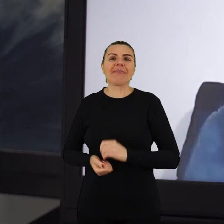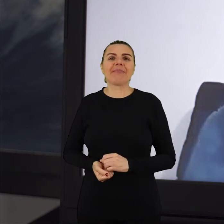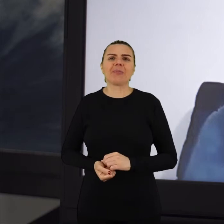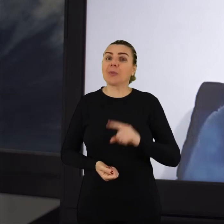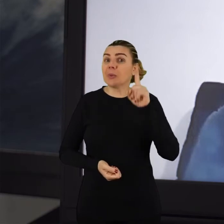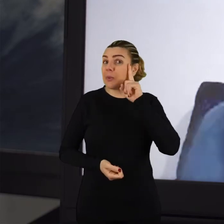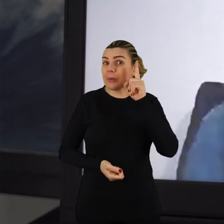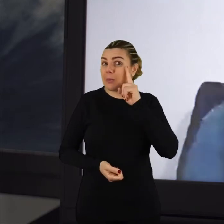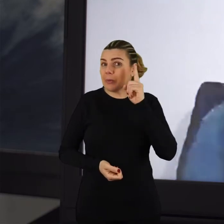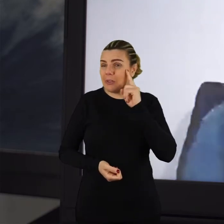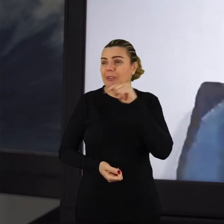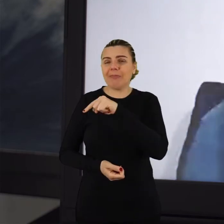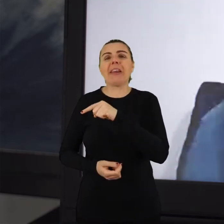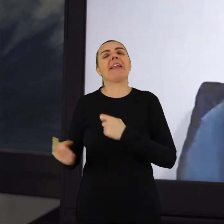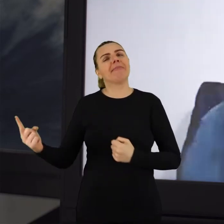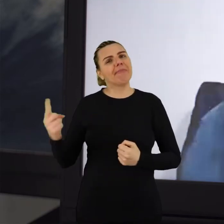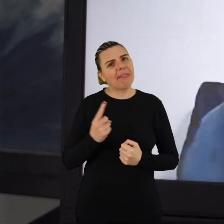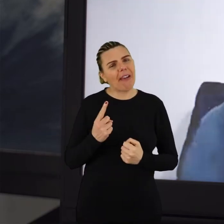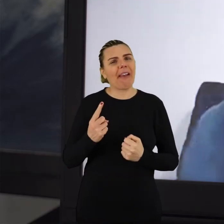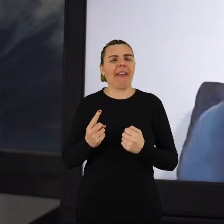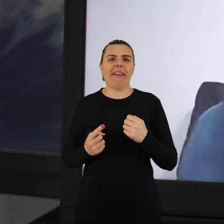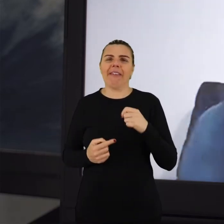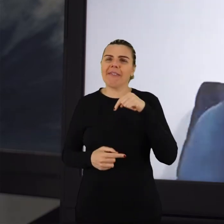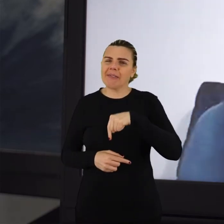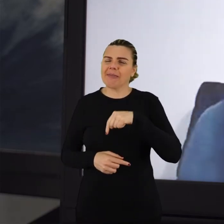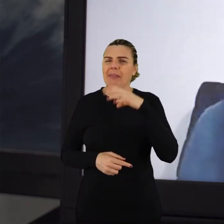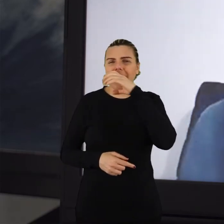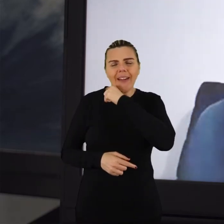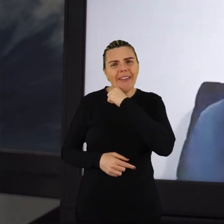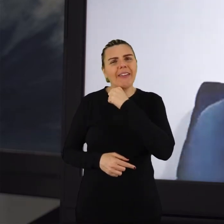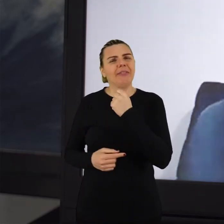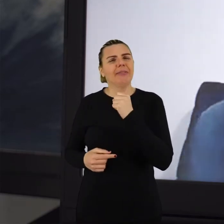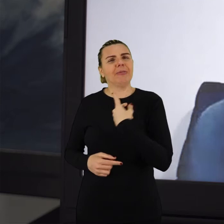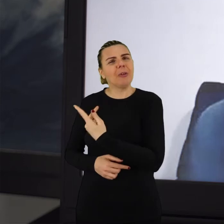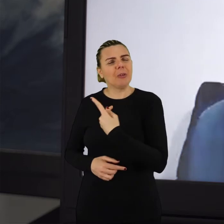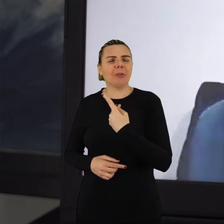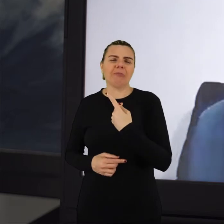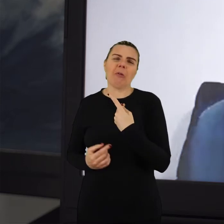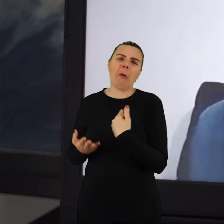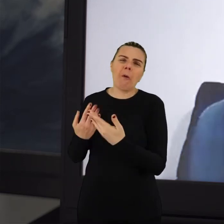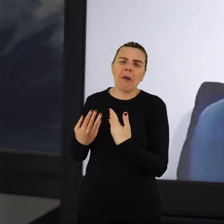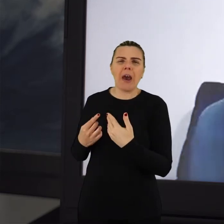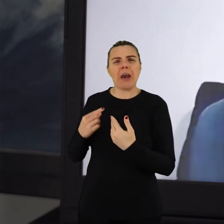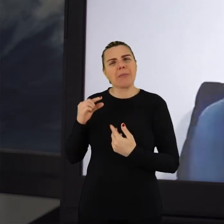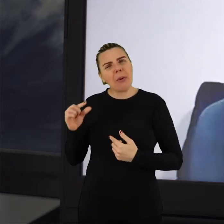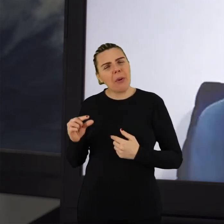Todo dia ele ia até a padaria e a gente conversava um pouquinho. E